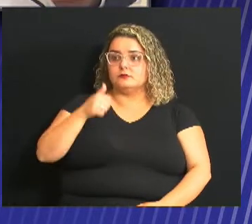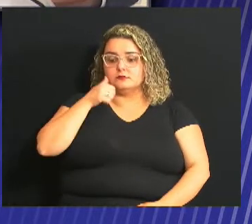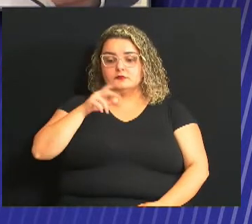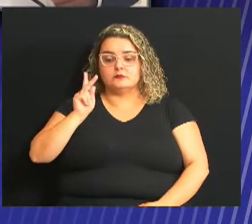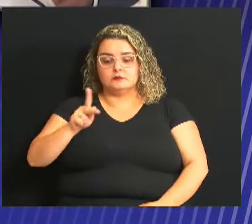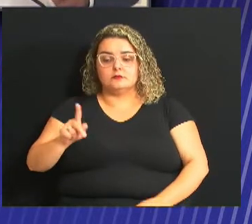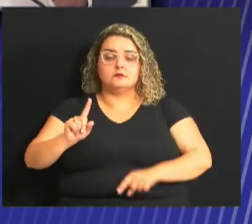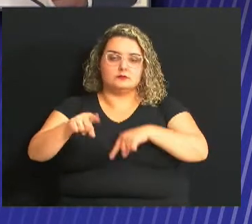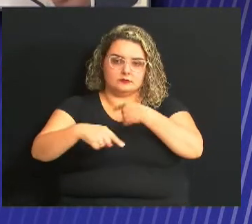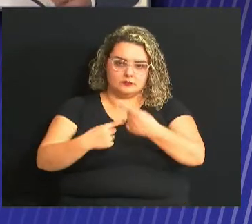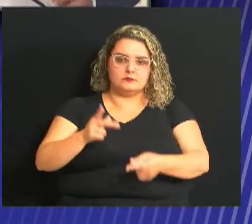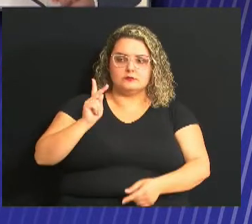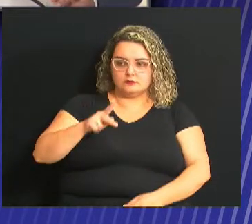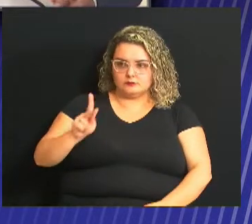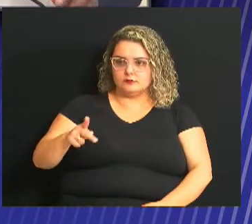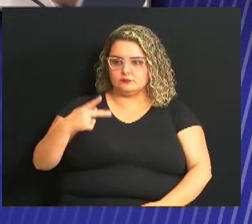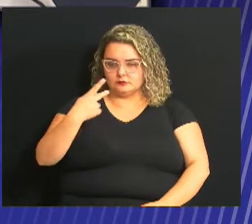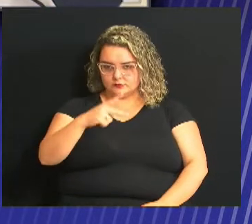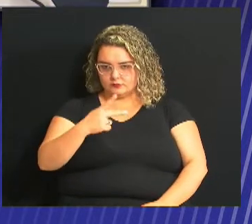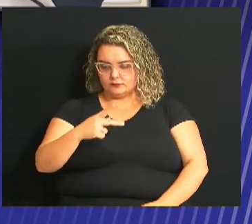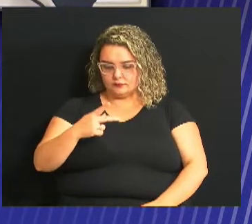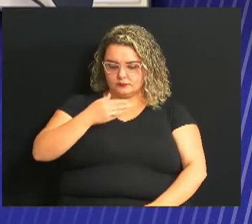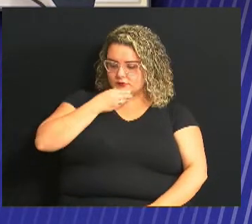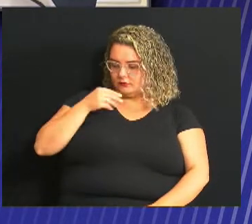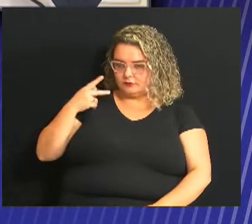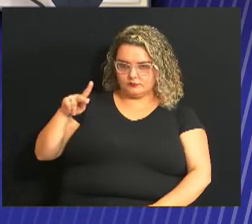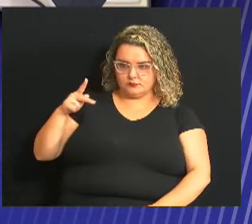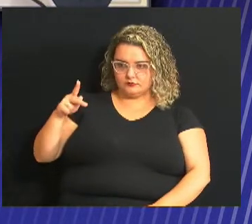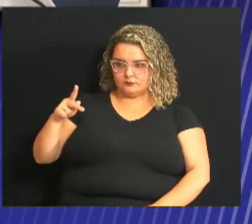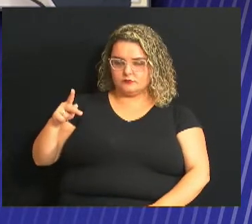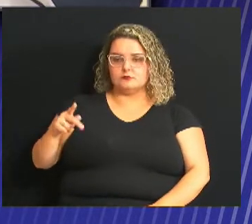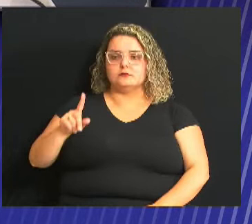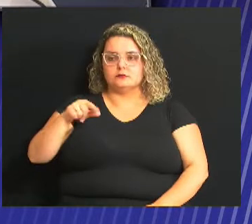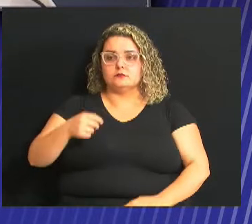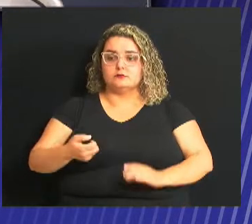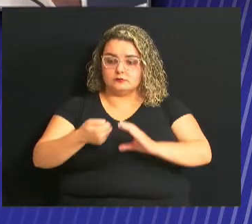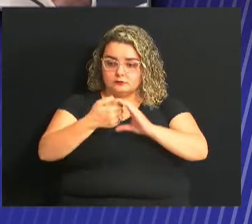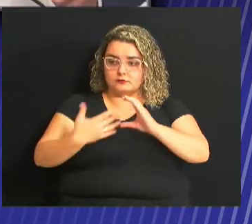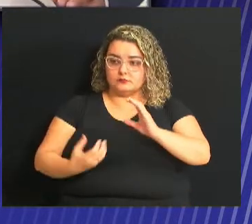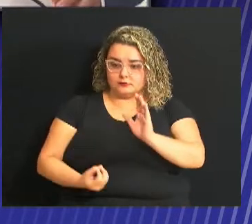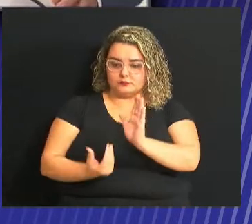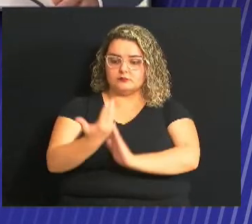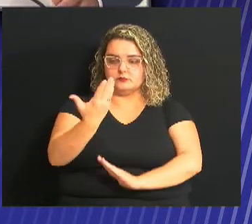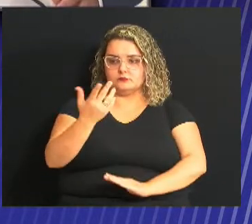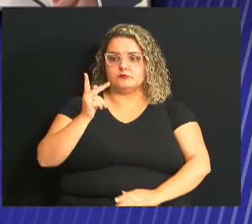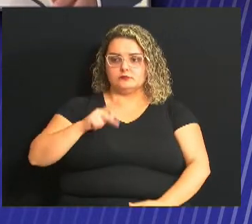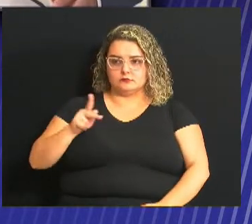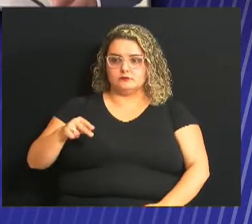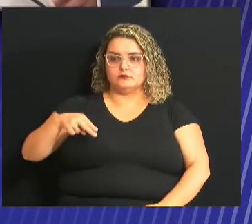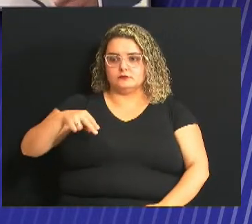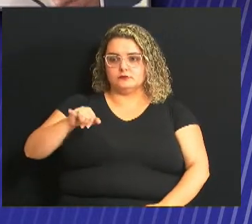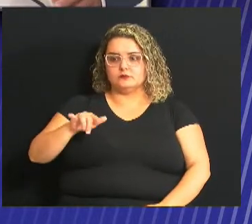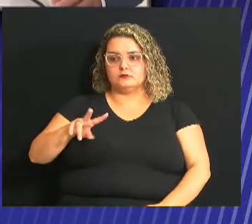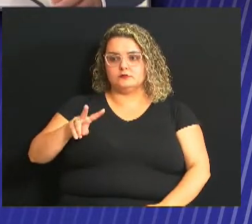demais professores é o que formaram o caráter do professor Nivaldo.